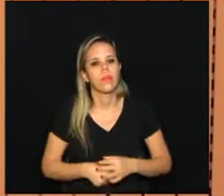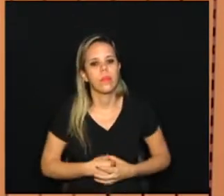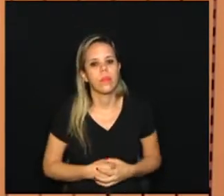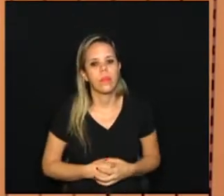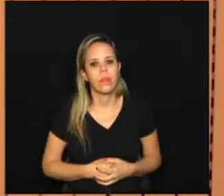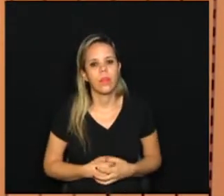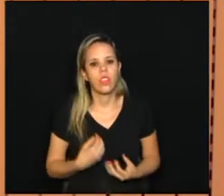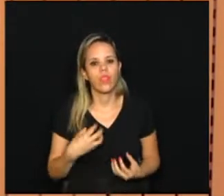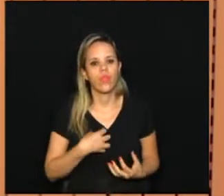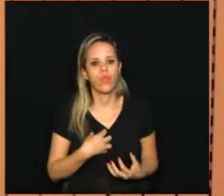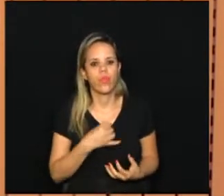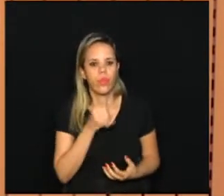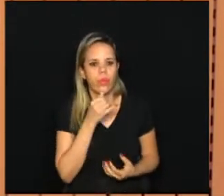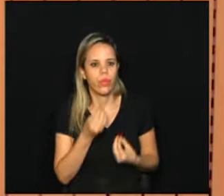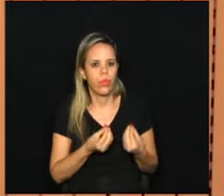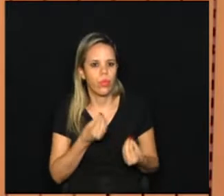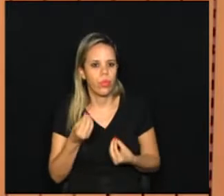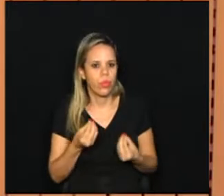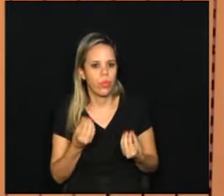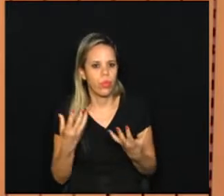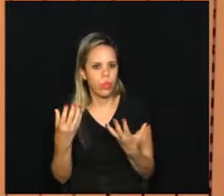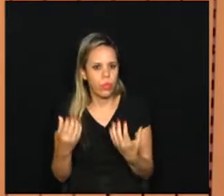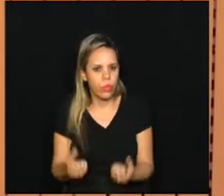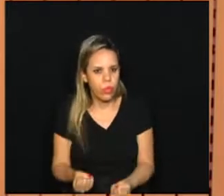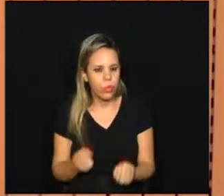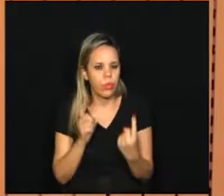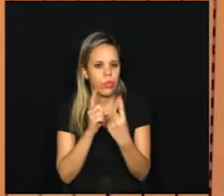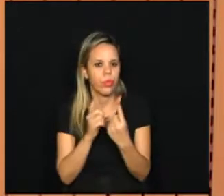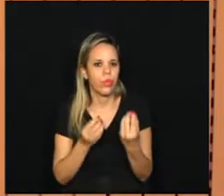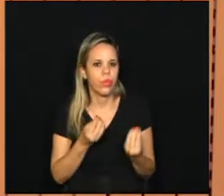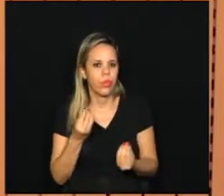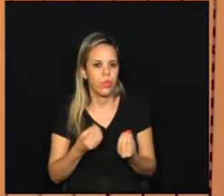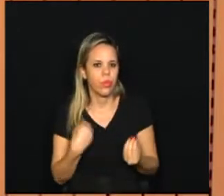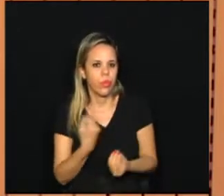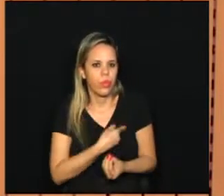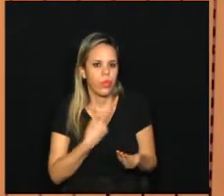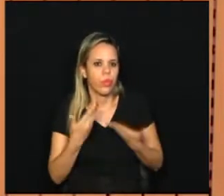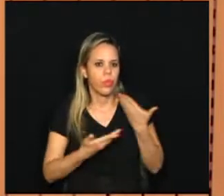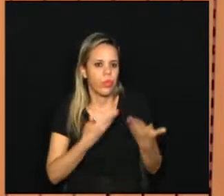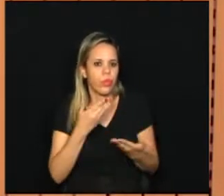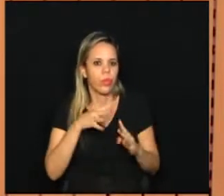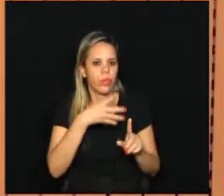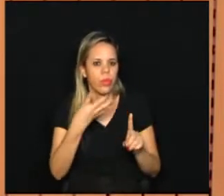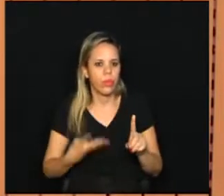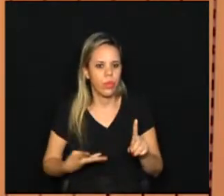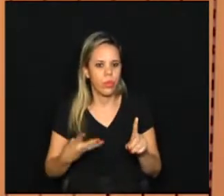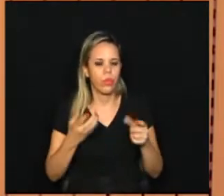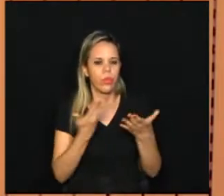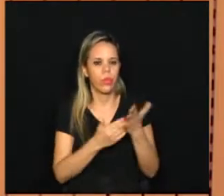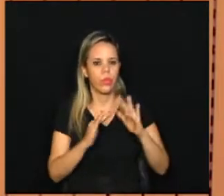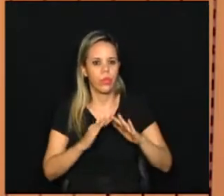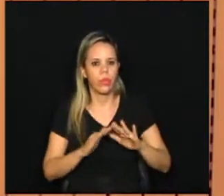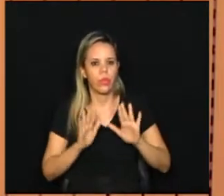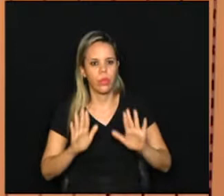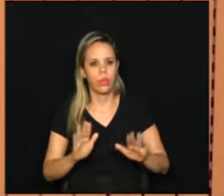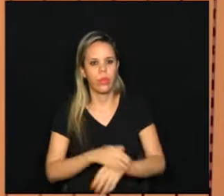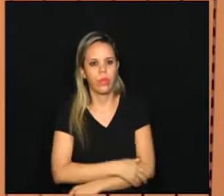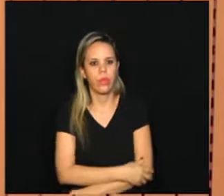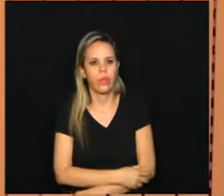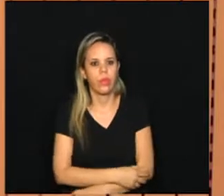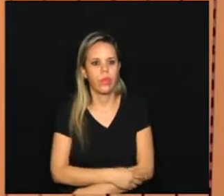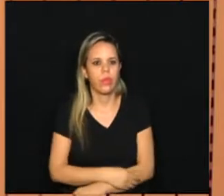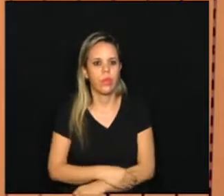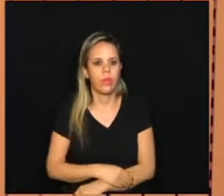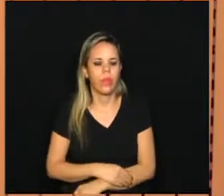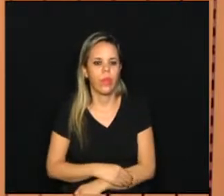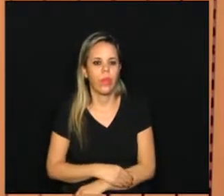uma maneira mais acolhedora da gente tratar as questões LGBT no ambiente escolar. Só que isso foi